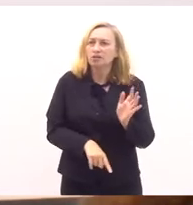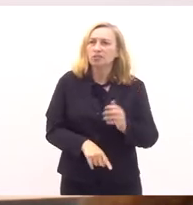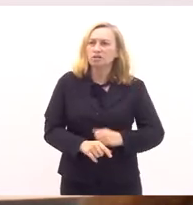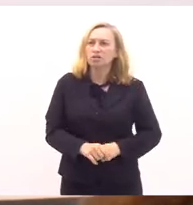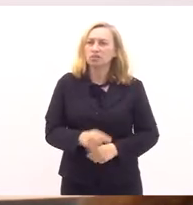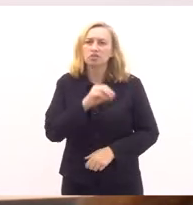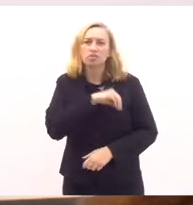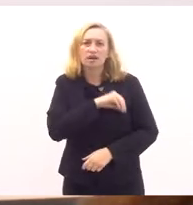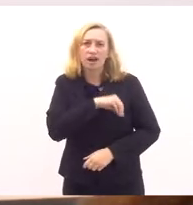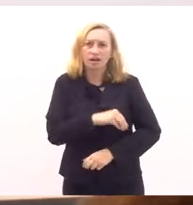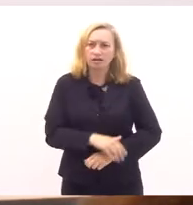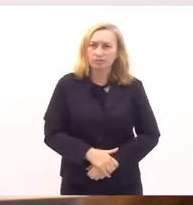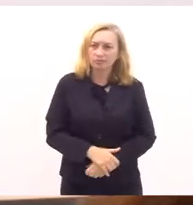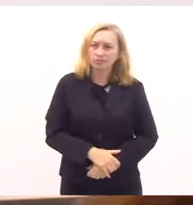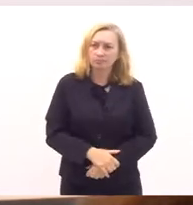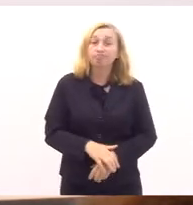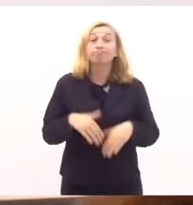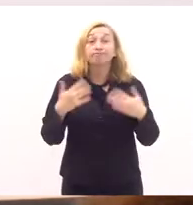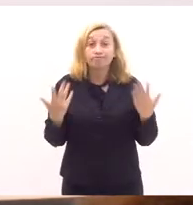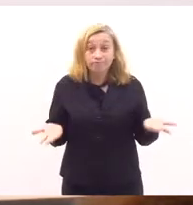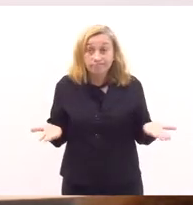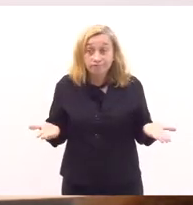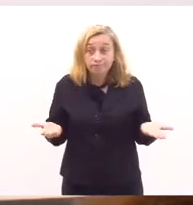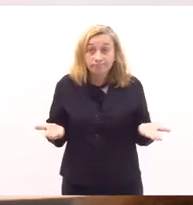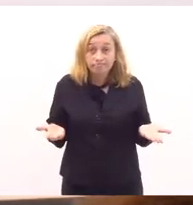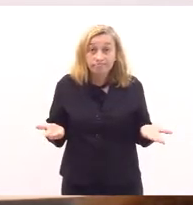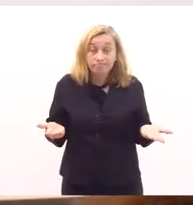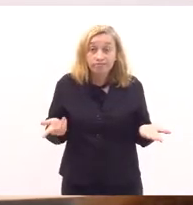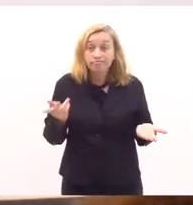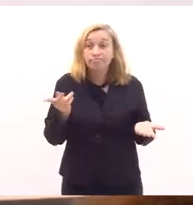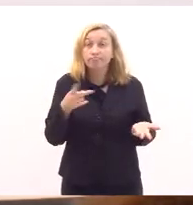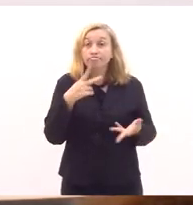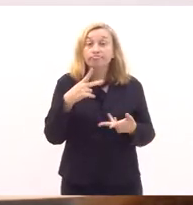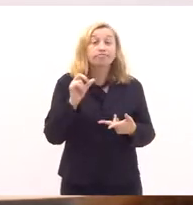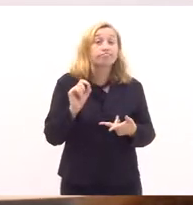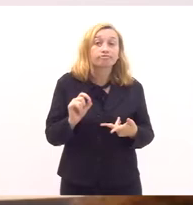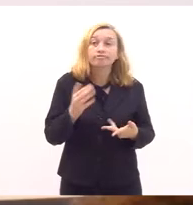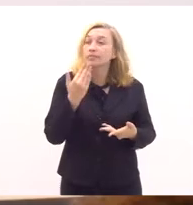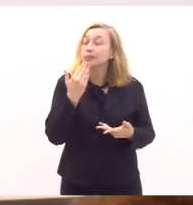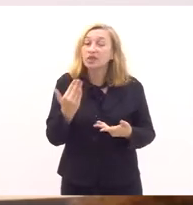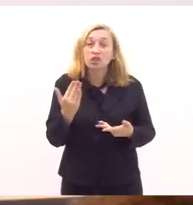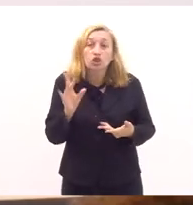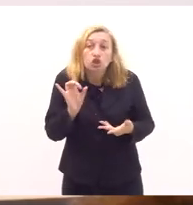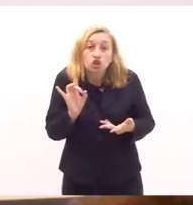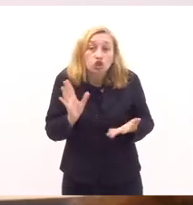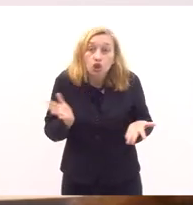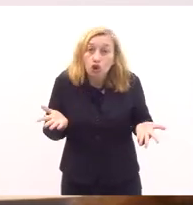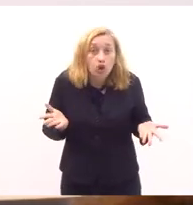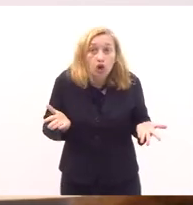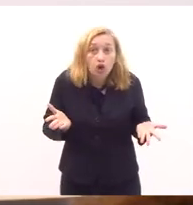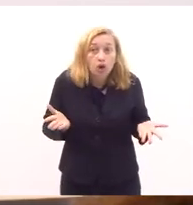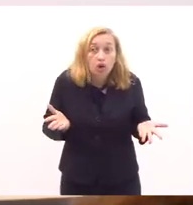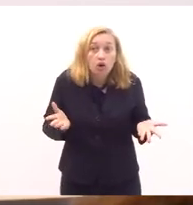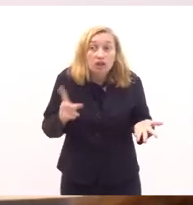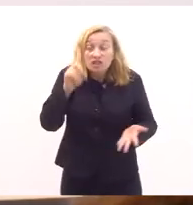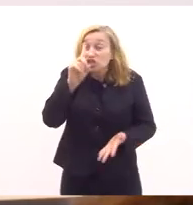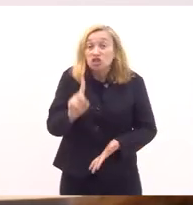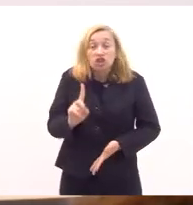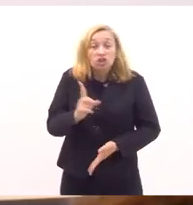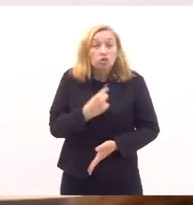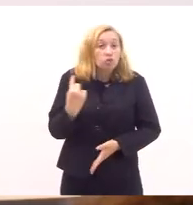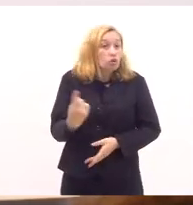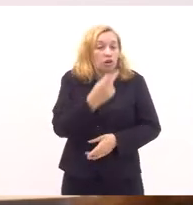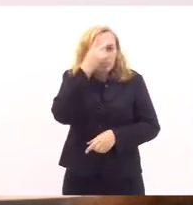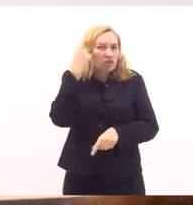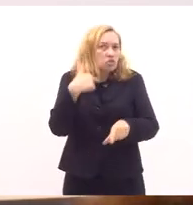defasagem salarial. Então, o que nós estamos fazendo, nós estamos pedindo nada menos, nada mais, que é direito dos